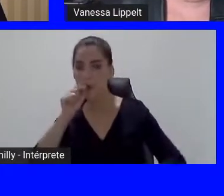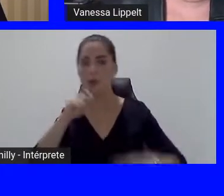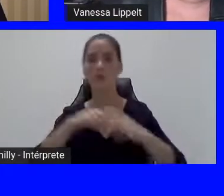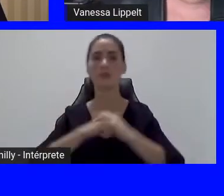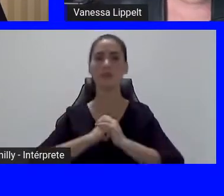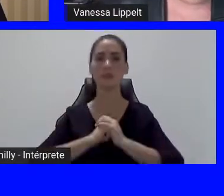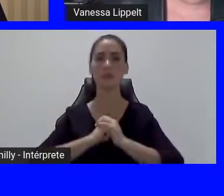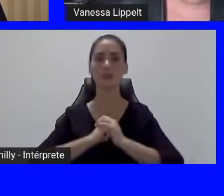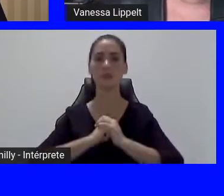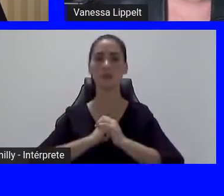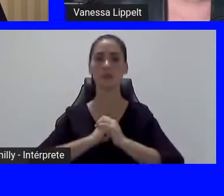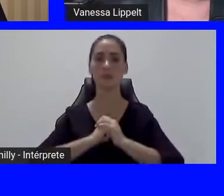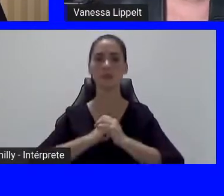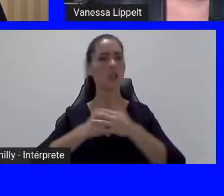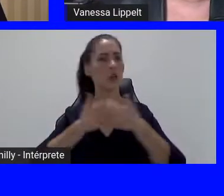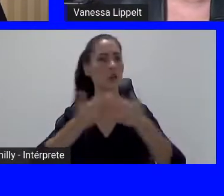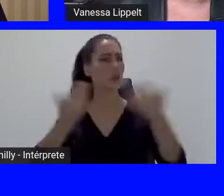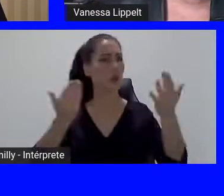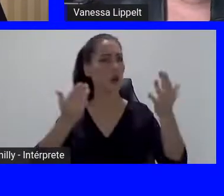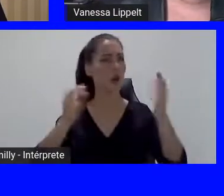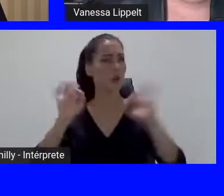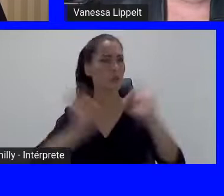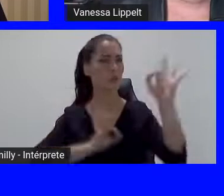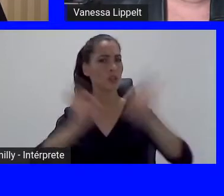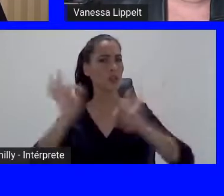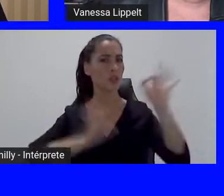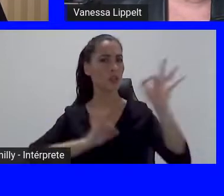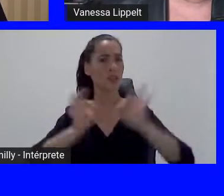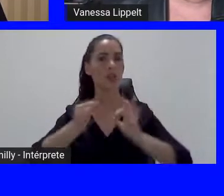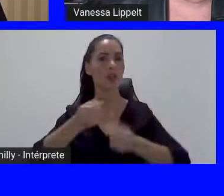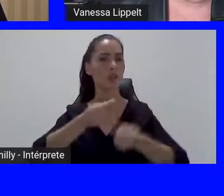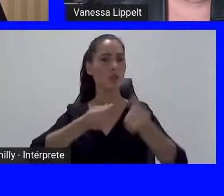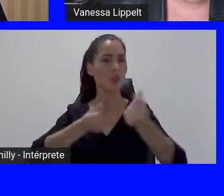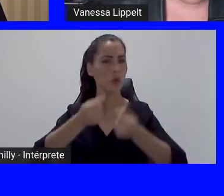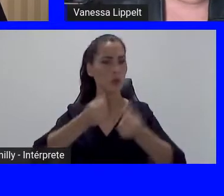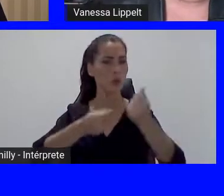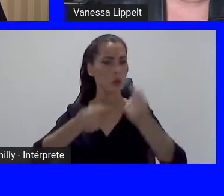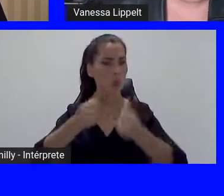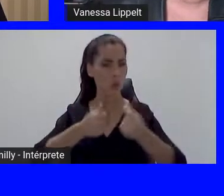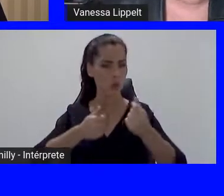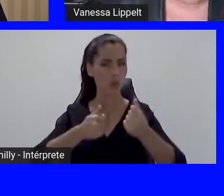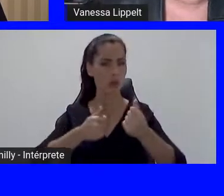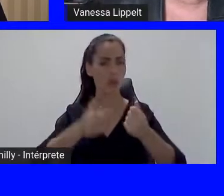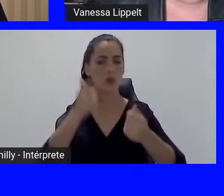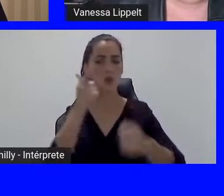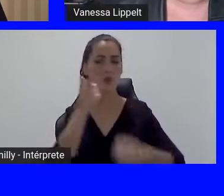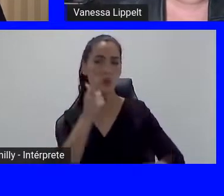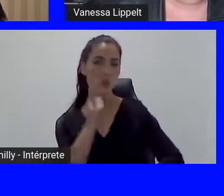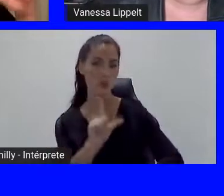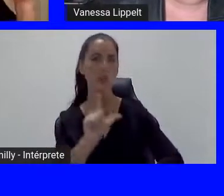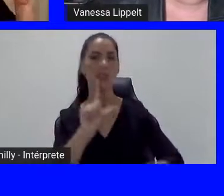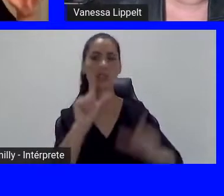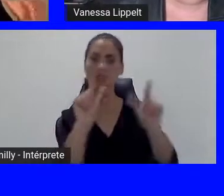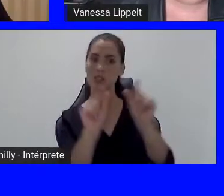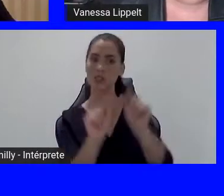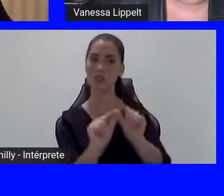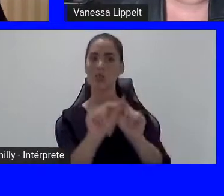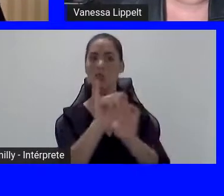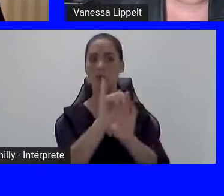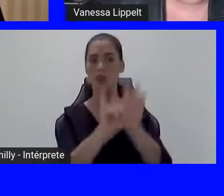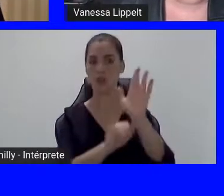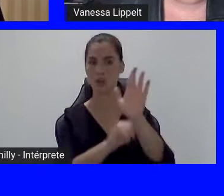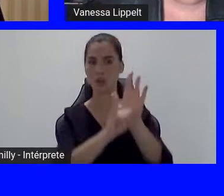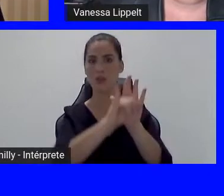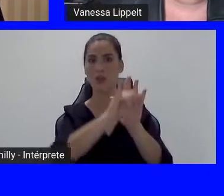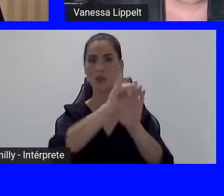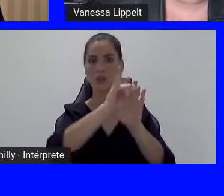planejamento econômico da senhora para conter a inflação, seja a curto ou médio prazo? A primeira coisa que